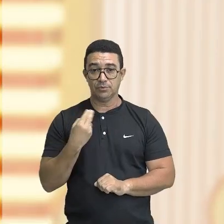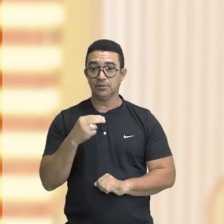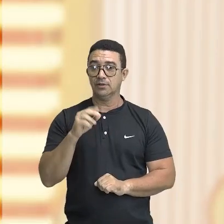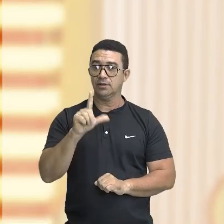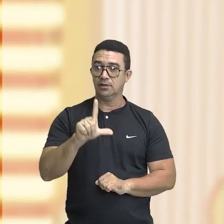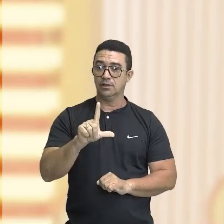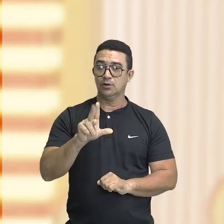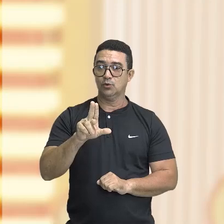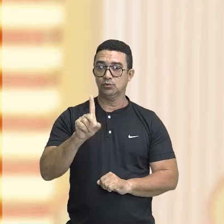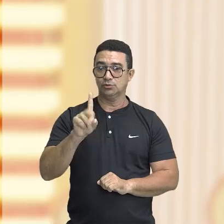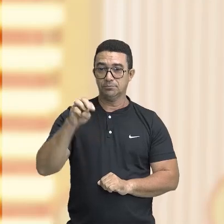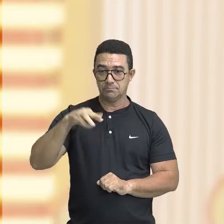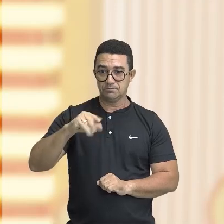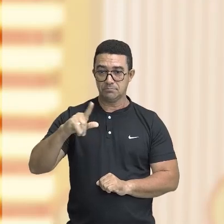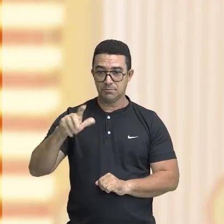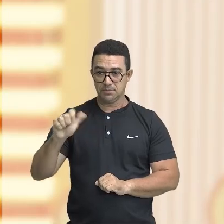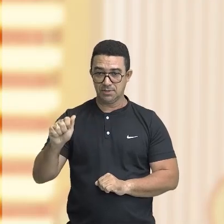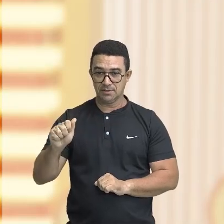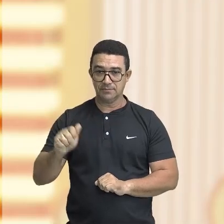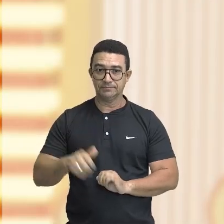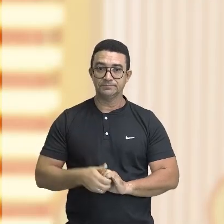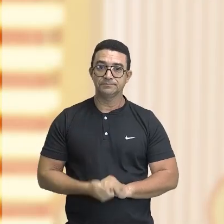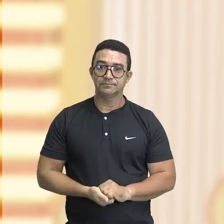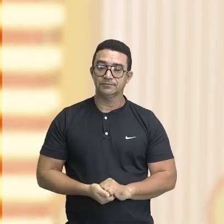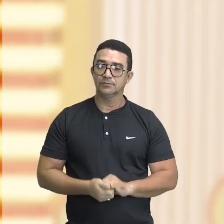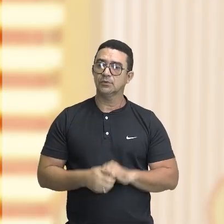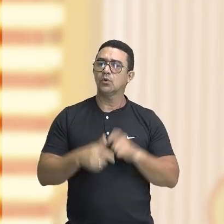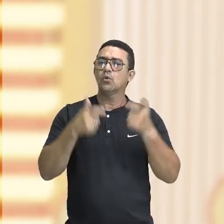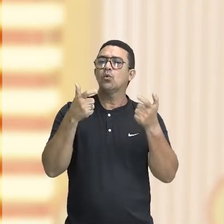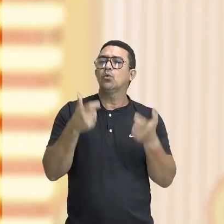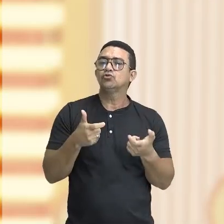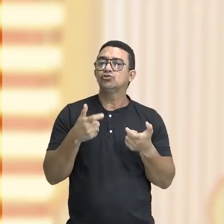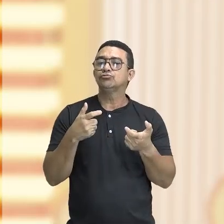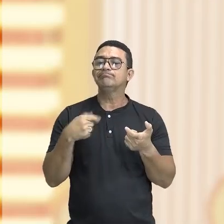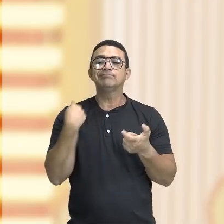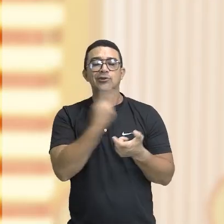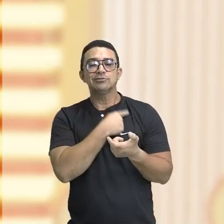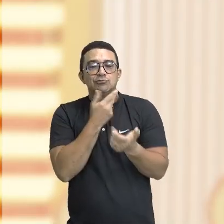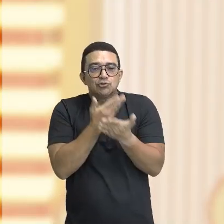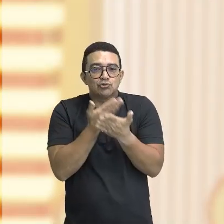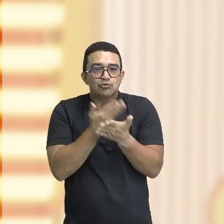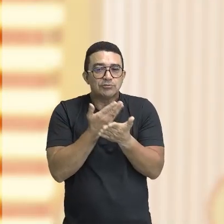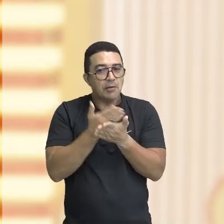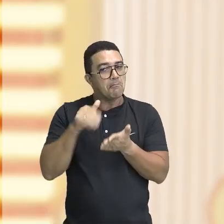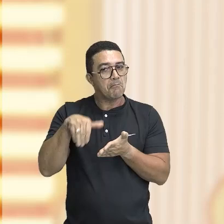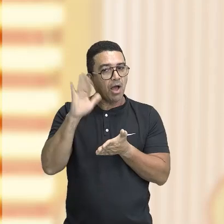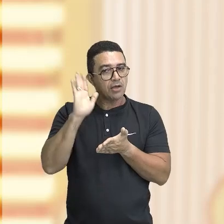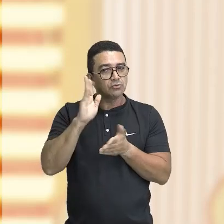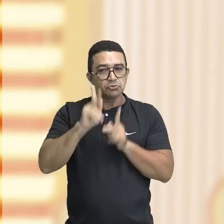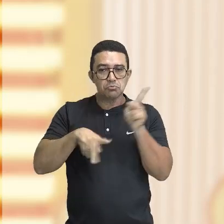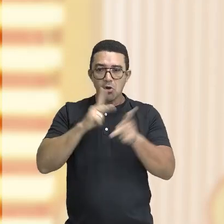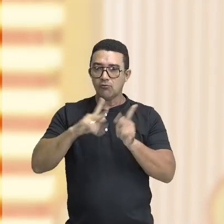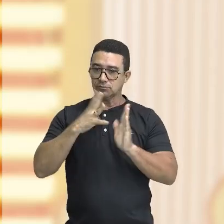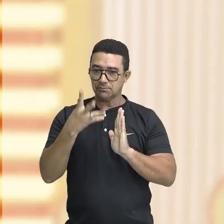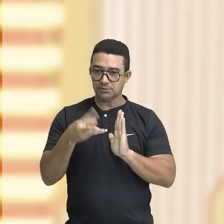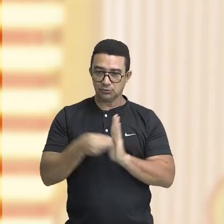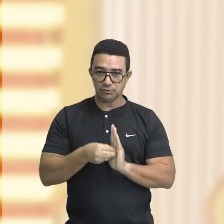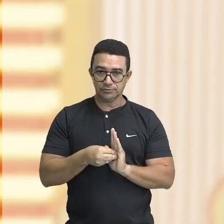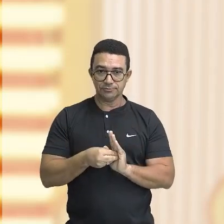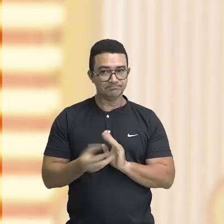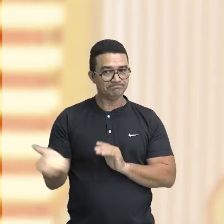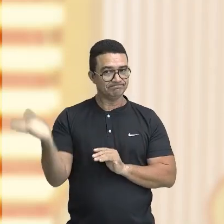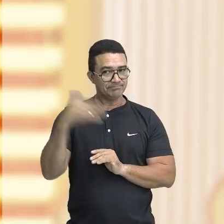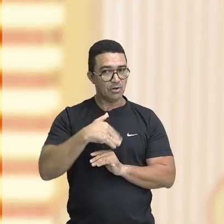a professora Ludmila Dutra, onde nós iremos estudar mais aí sobre os povos amazônidas. Então, vamos